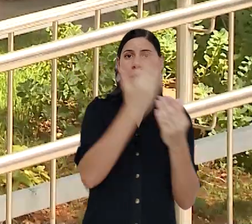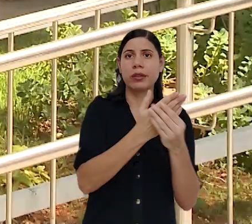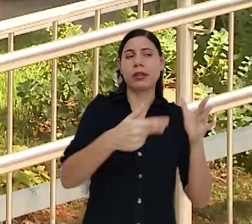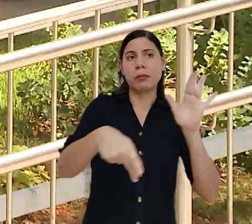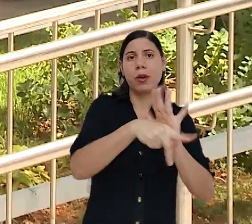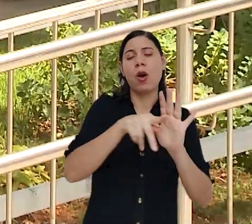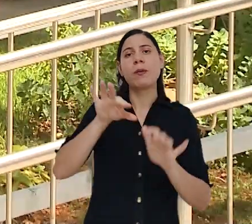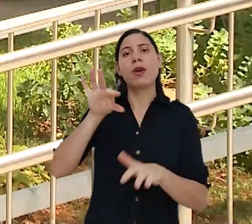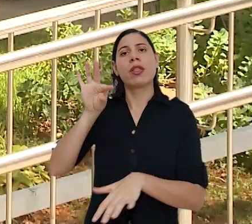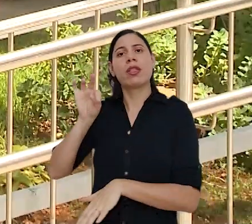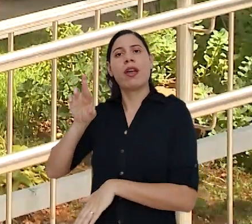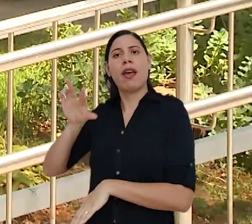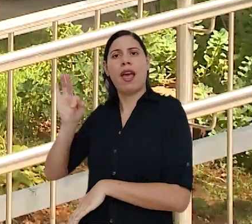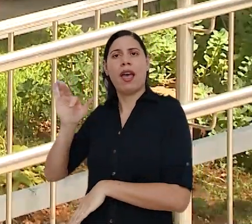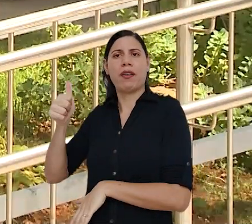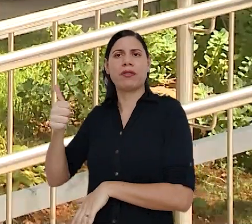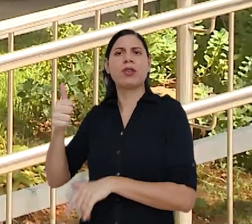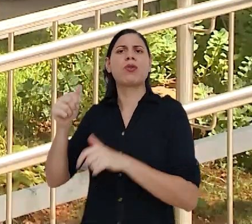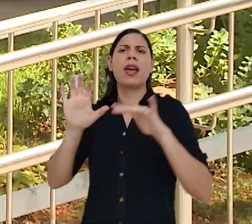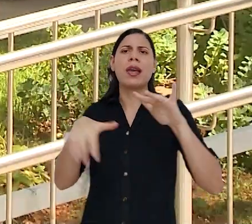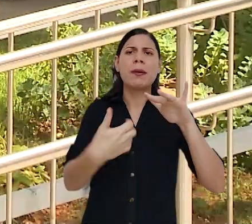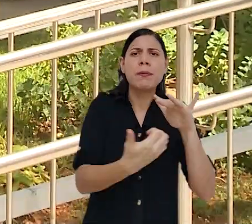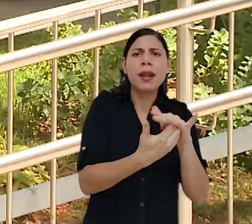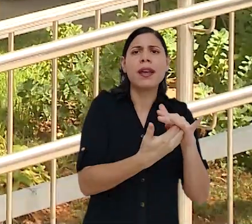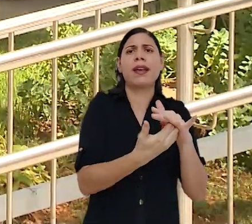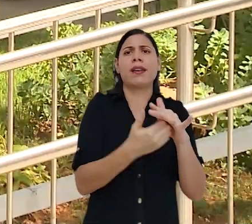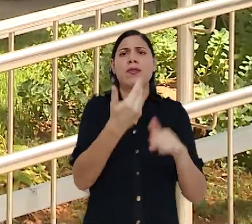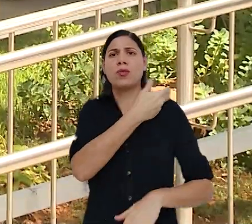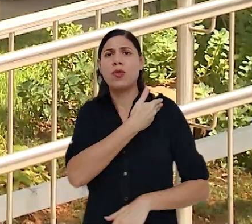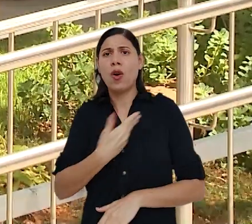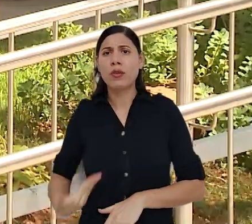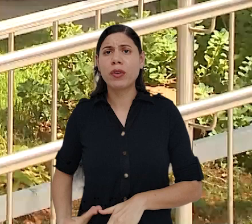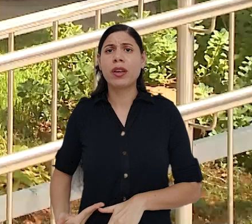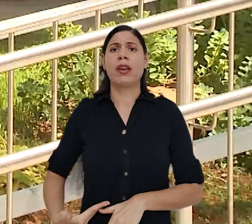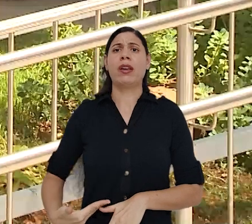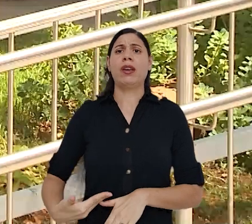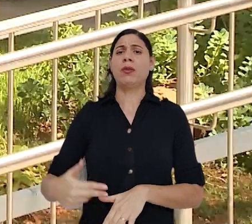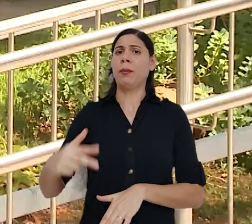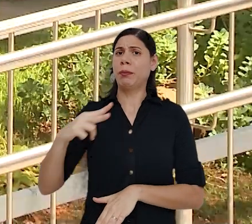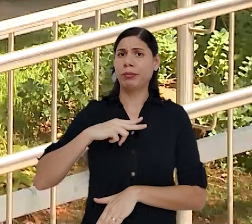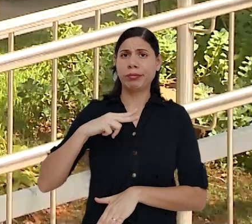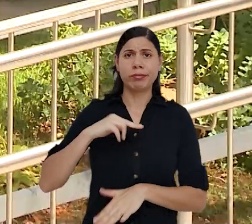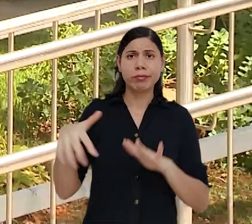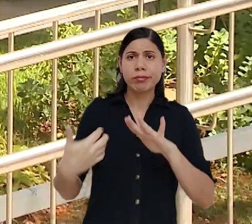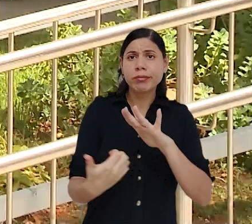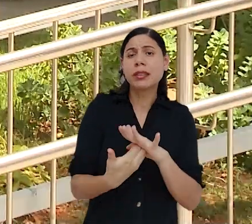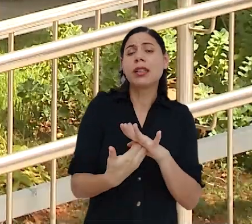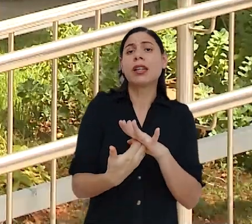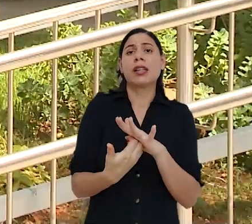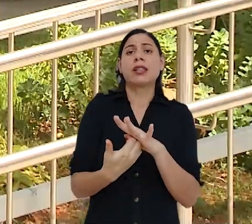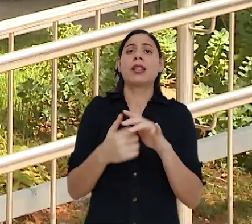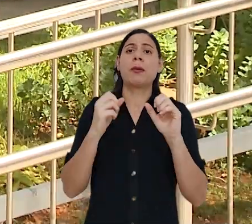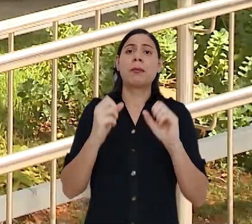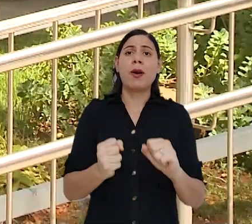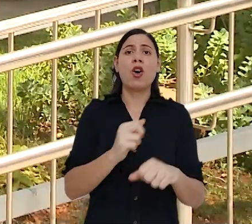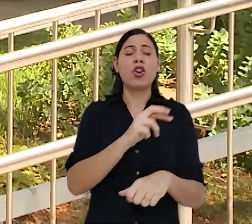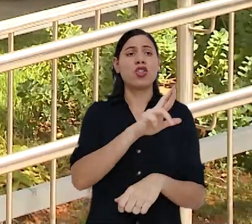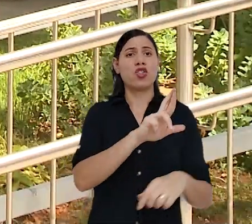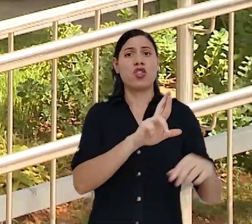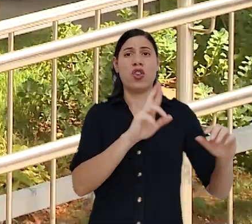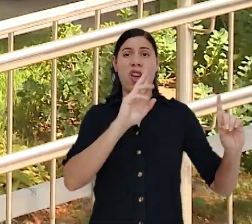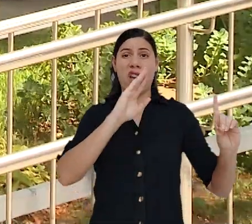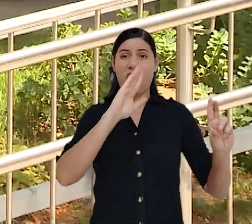TRF1 envolvem a União, as autarquias, as empresas públicas federais, sejam como interessadas na condição de autoras ou réis